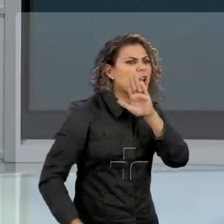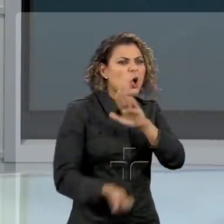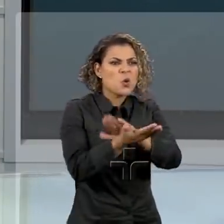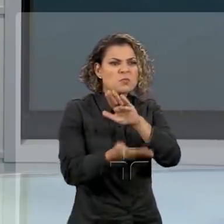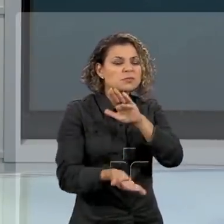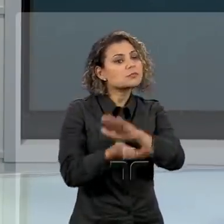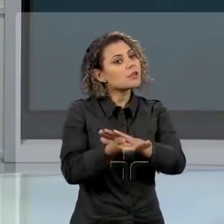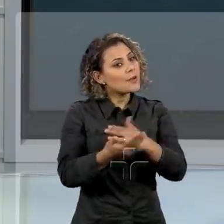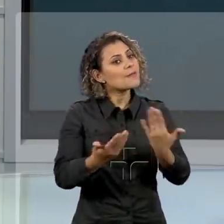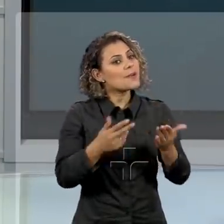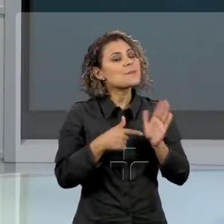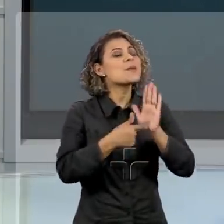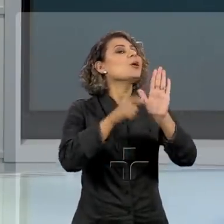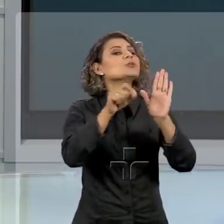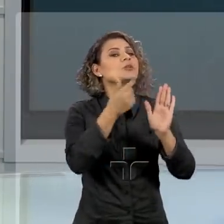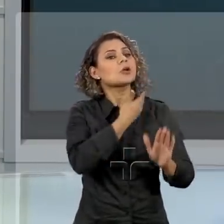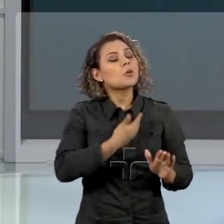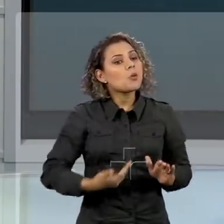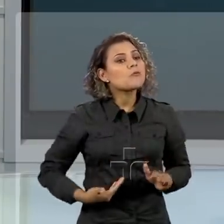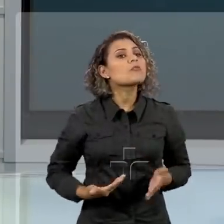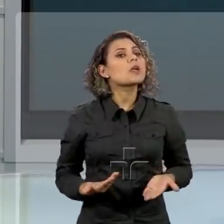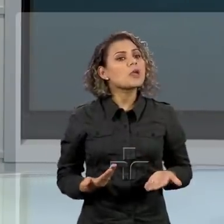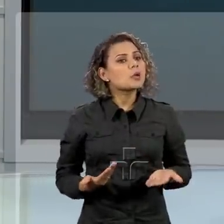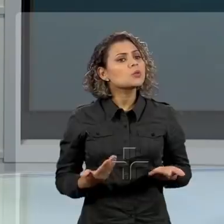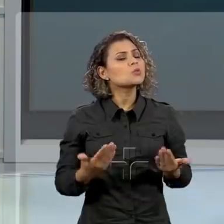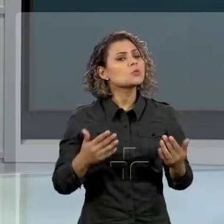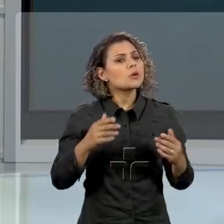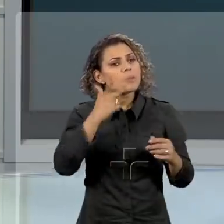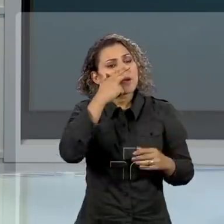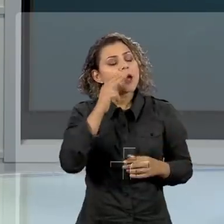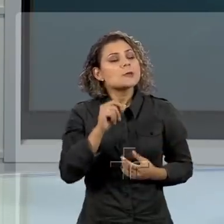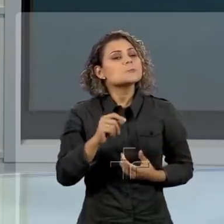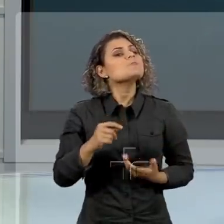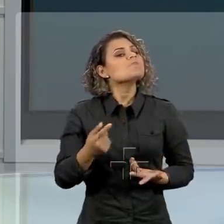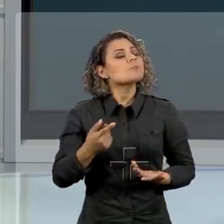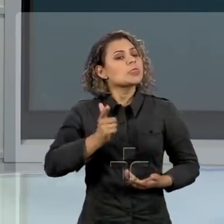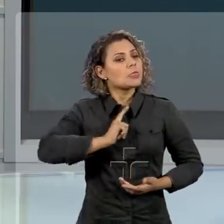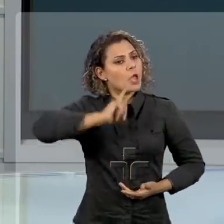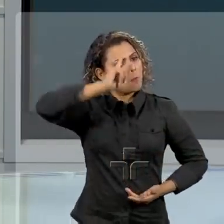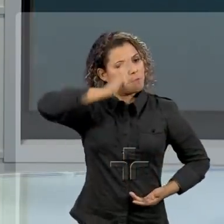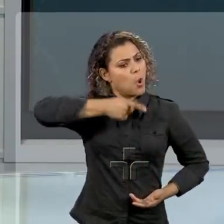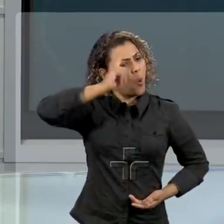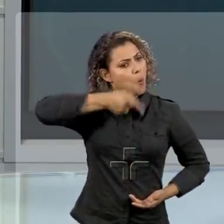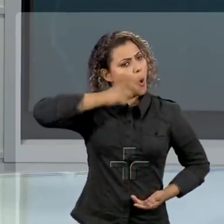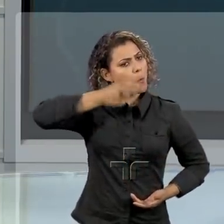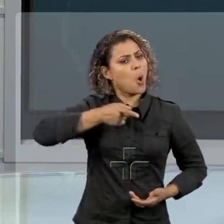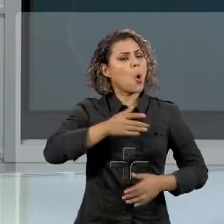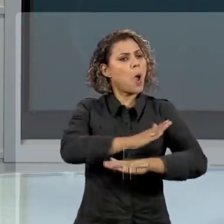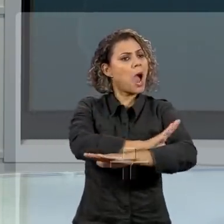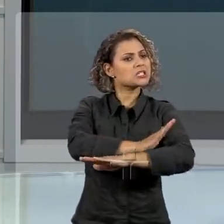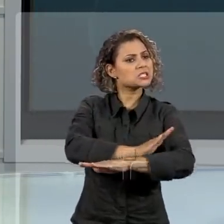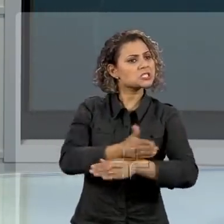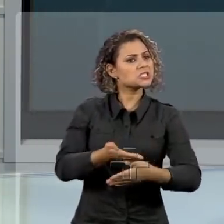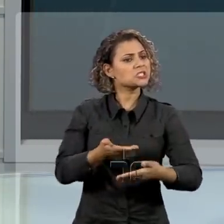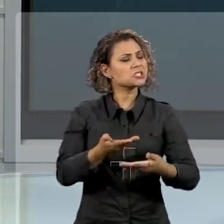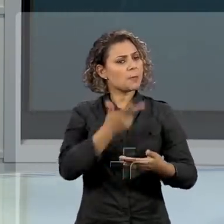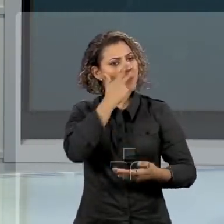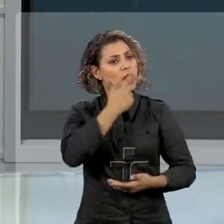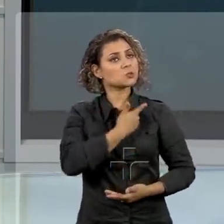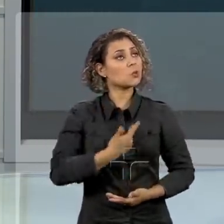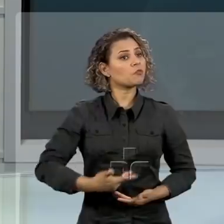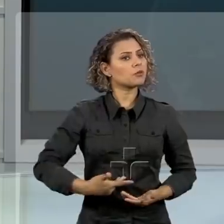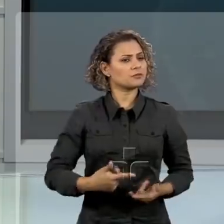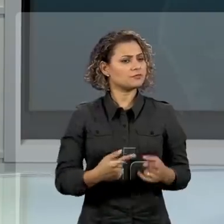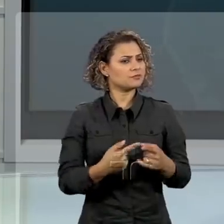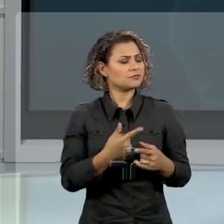isso traz para um governo que tem sido percebido como com tendências autoritárias ou fascistas, enfim, não há uma percepção ainda muito